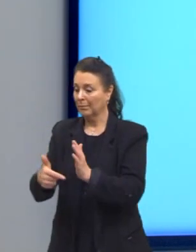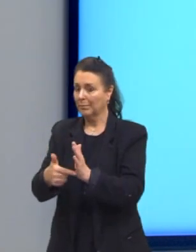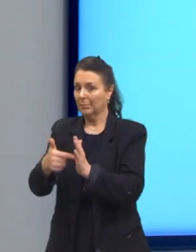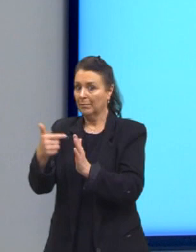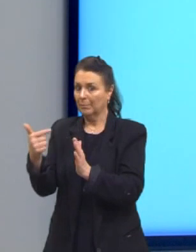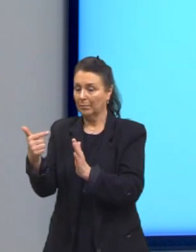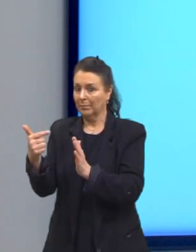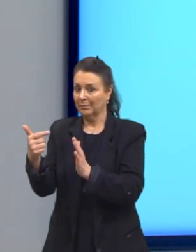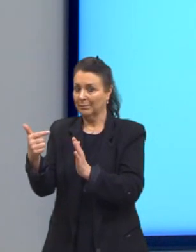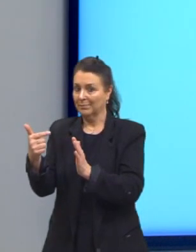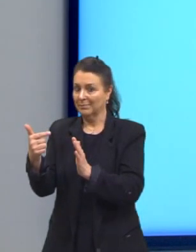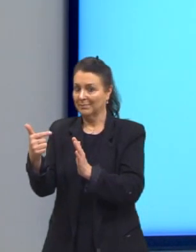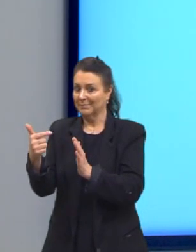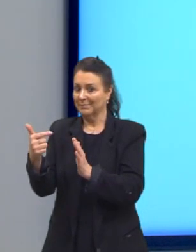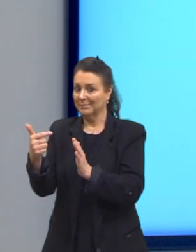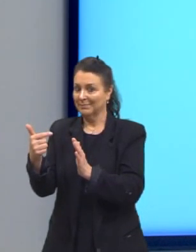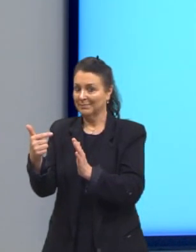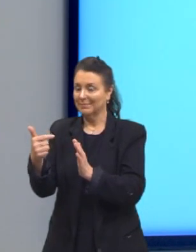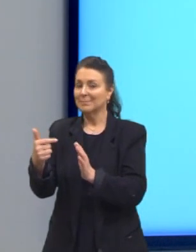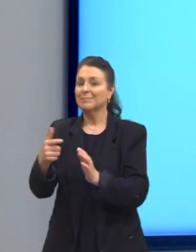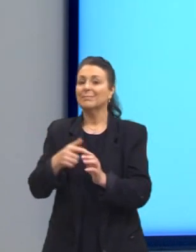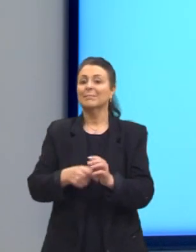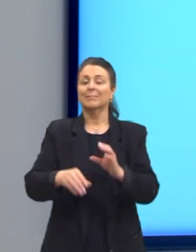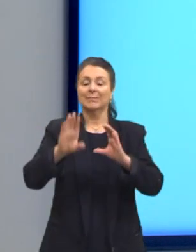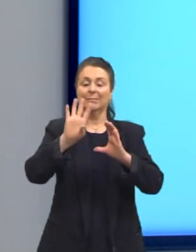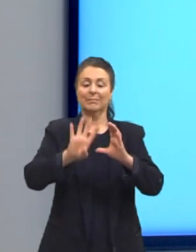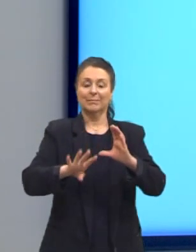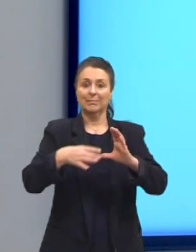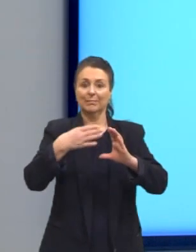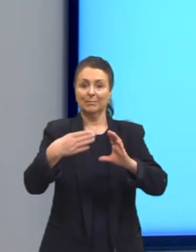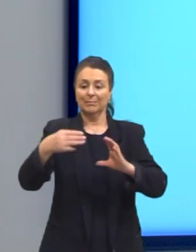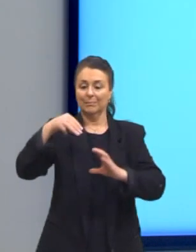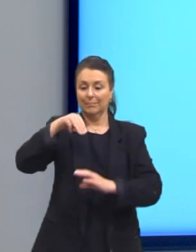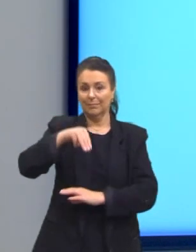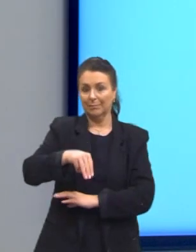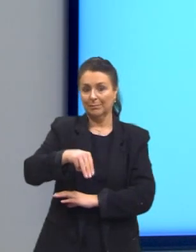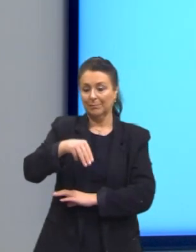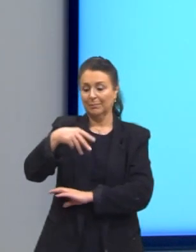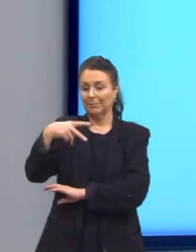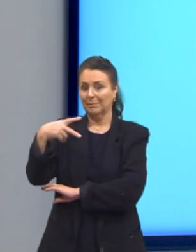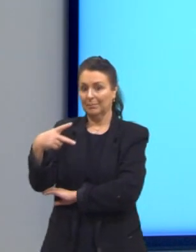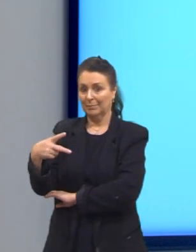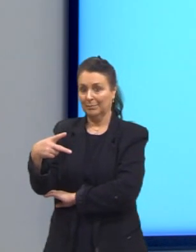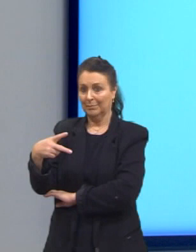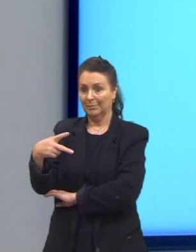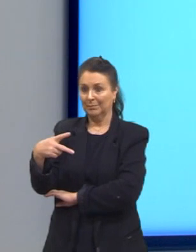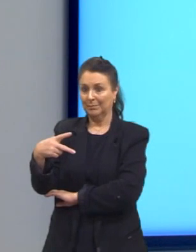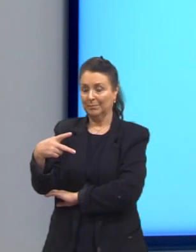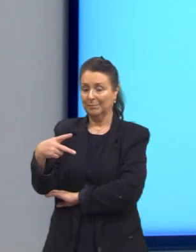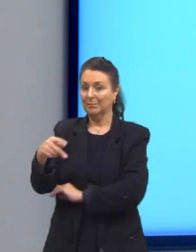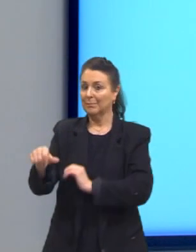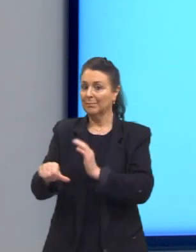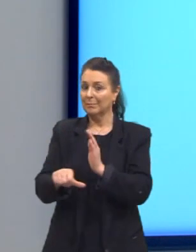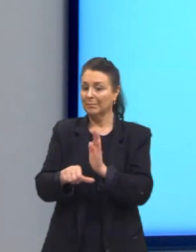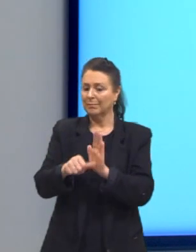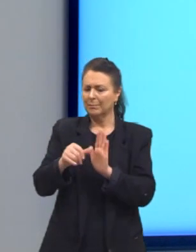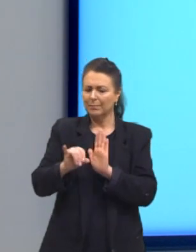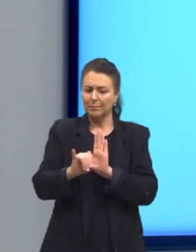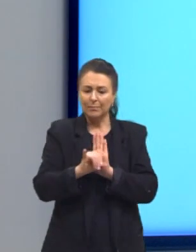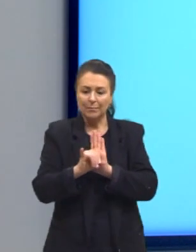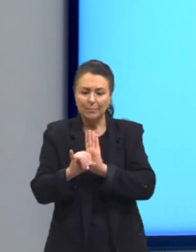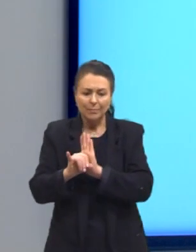da segunda Matriz Então ela seria uma matriz m por P tá primeiro identifica